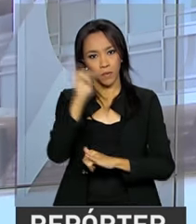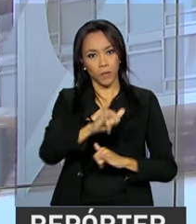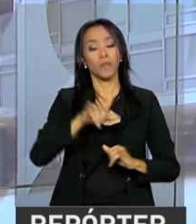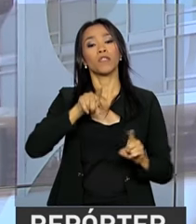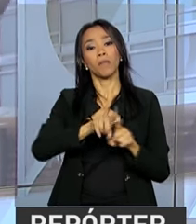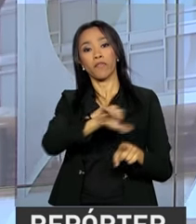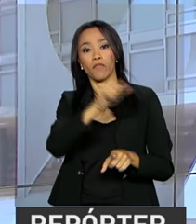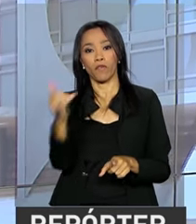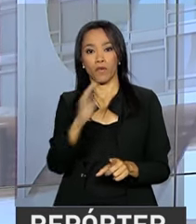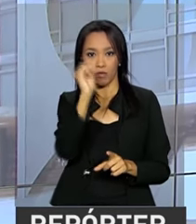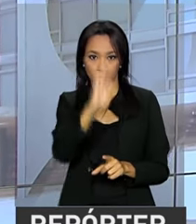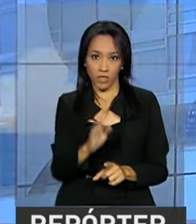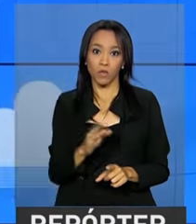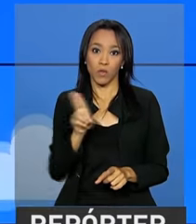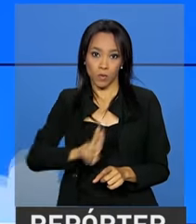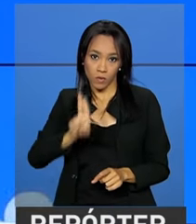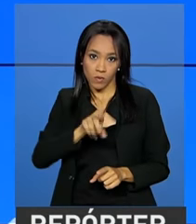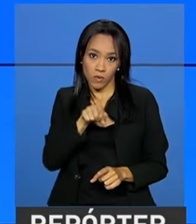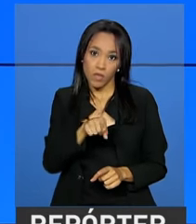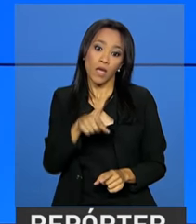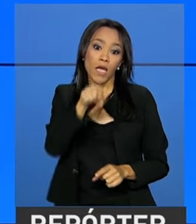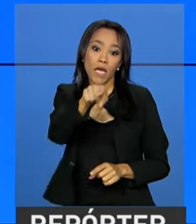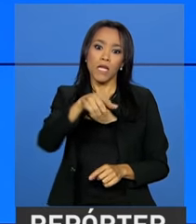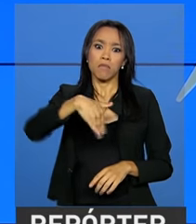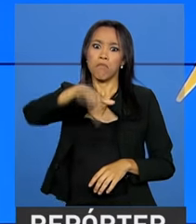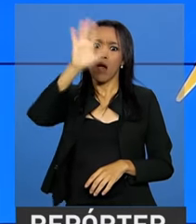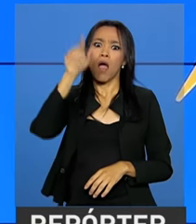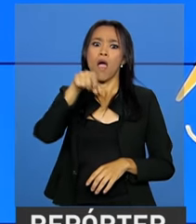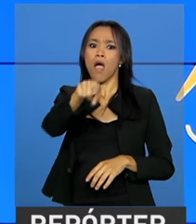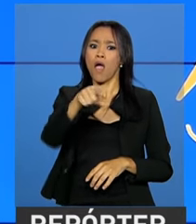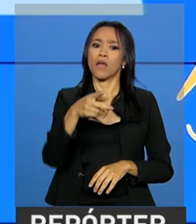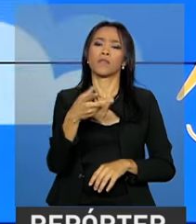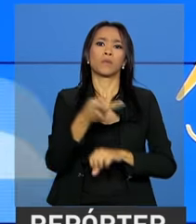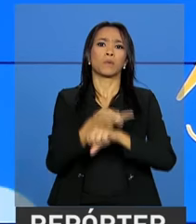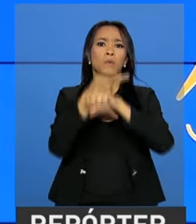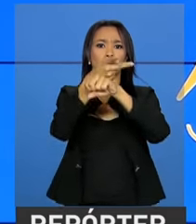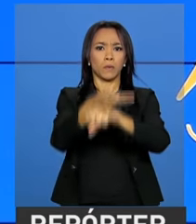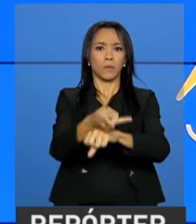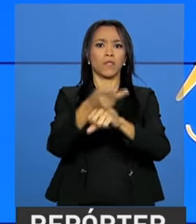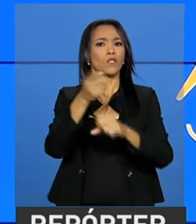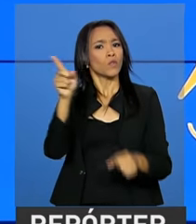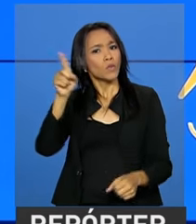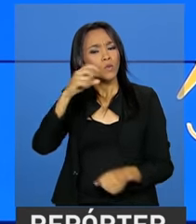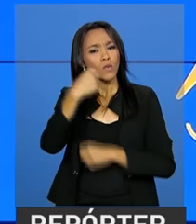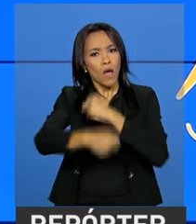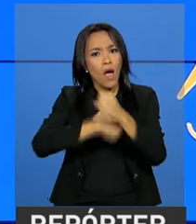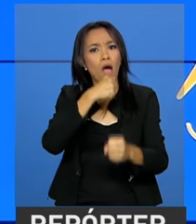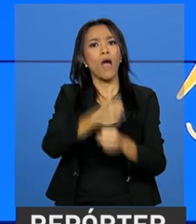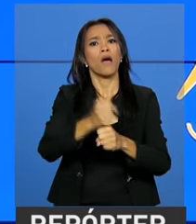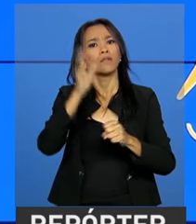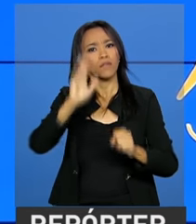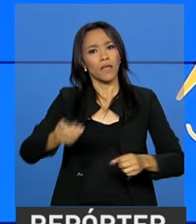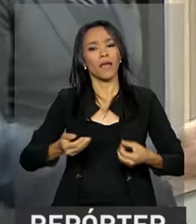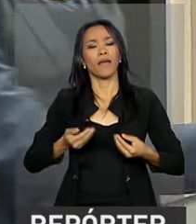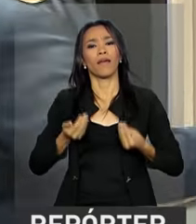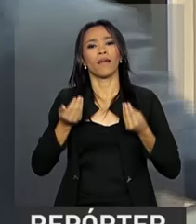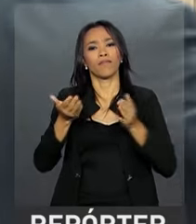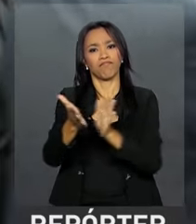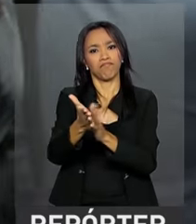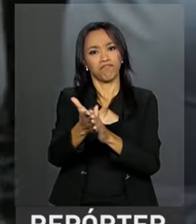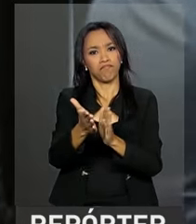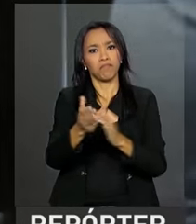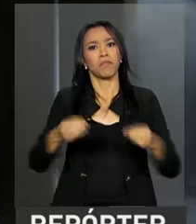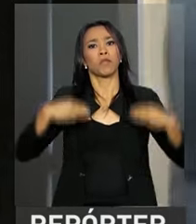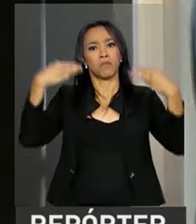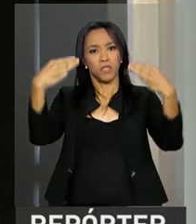internacionais o título aeroporto mais brasil é dado todos os anos pelo ministério dos transportes